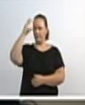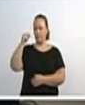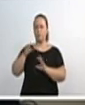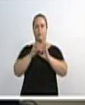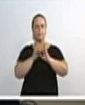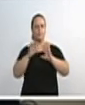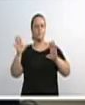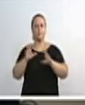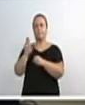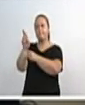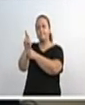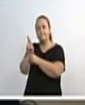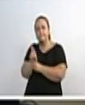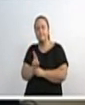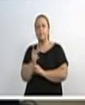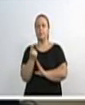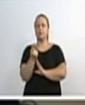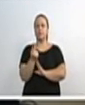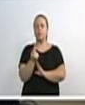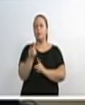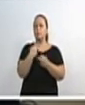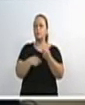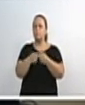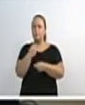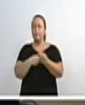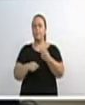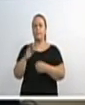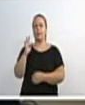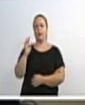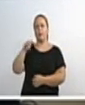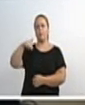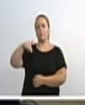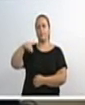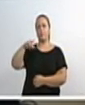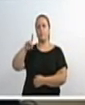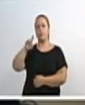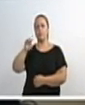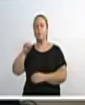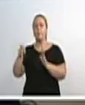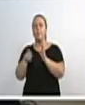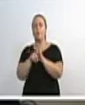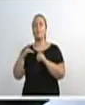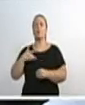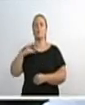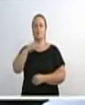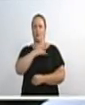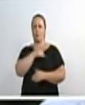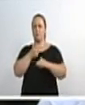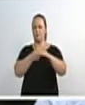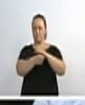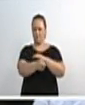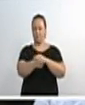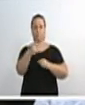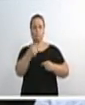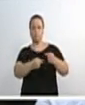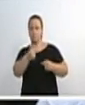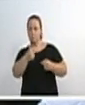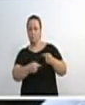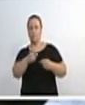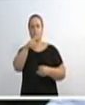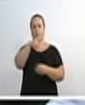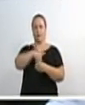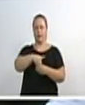crédito adicional especial no orçamento do Fundo Municipal de Saúde. Em discussão.